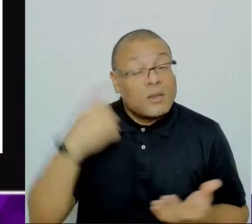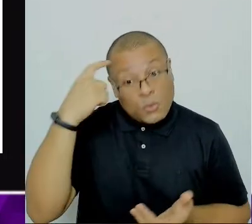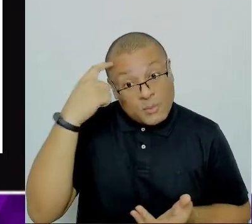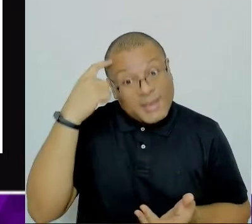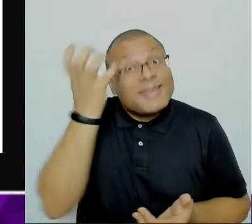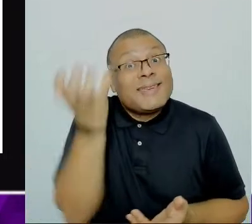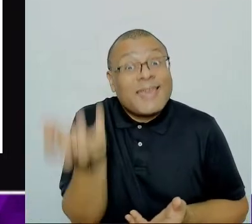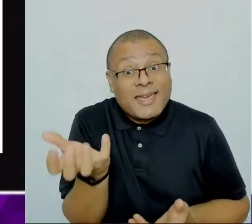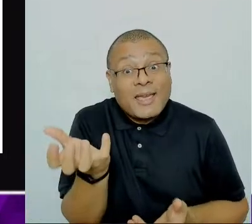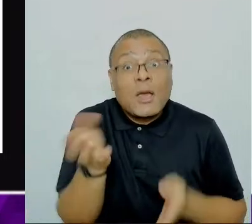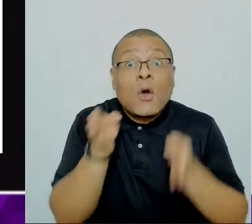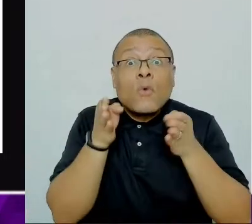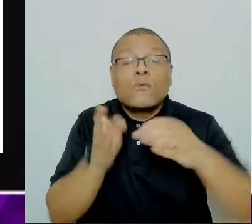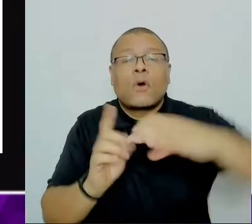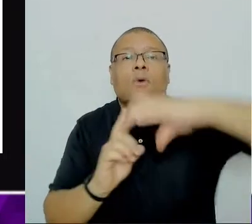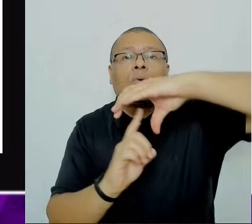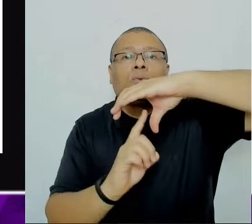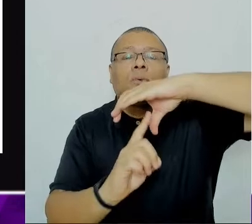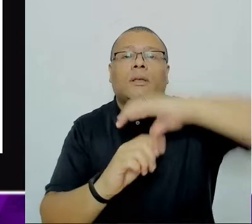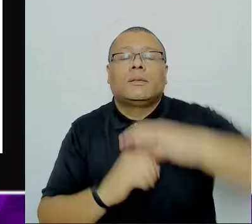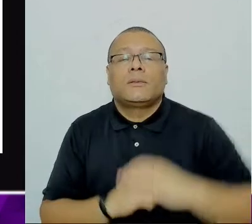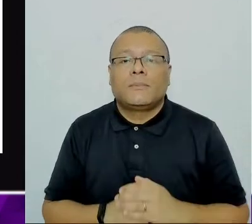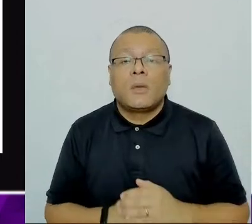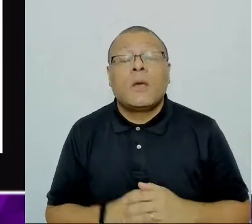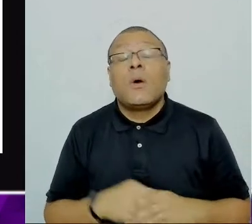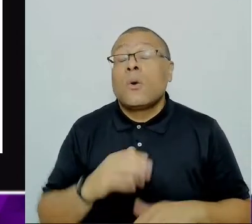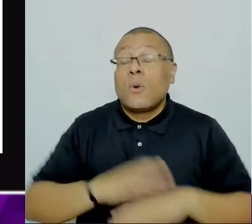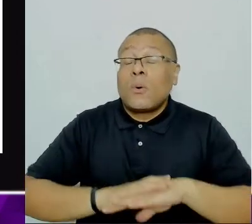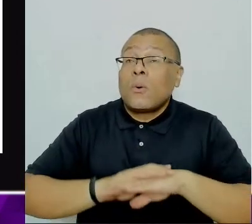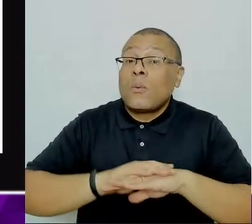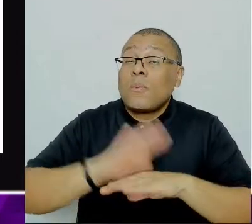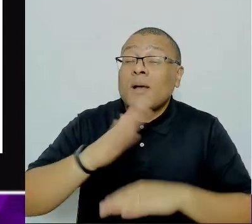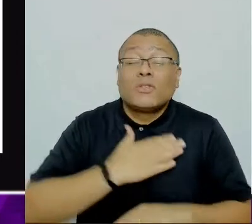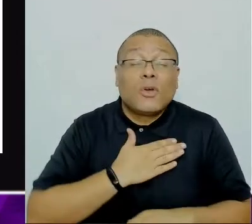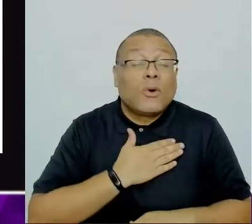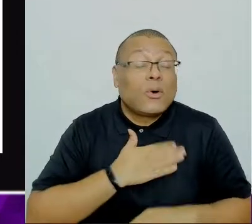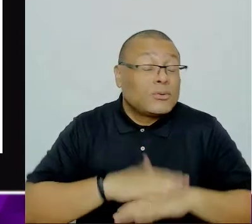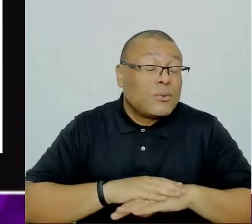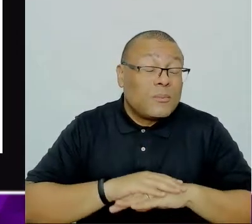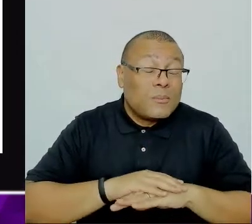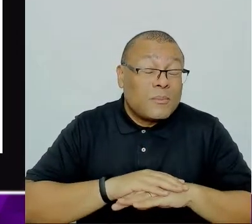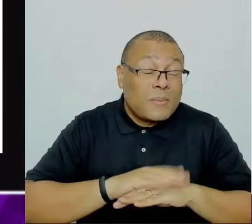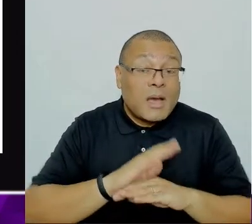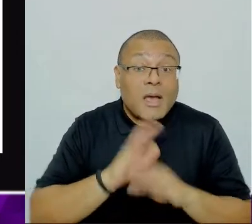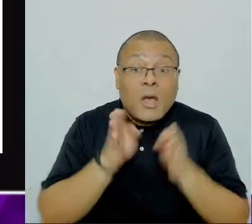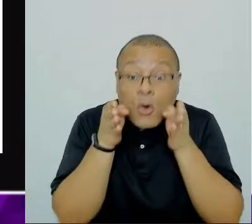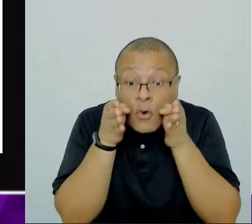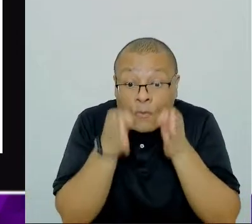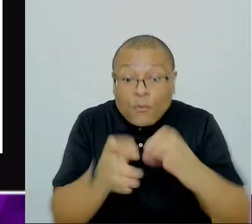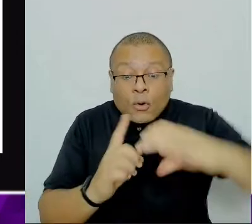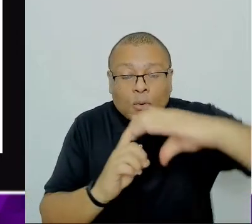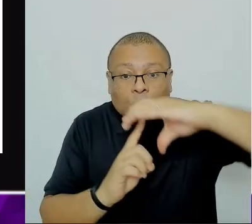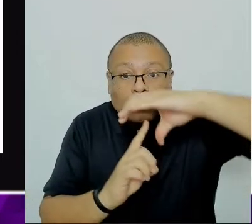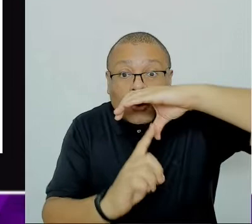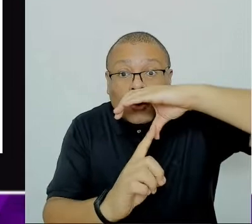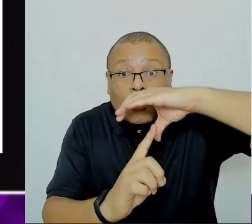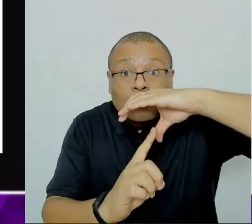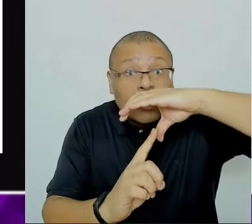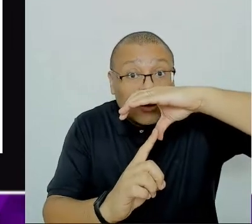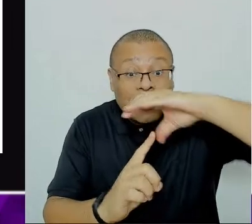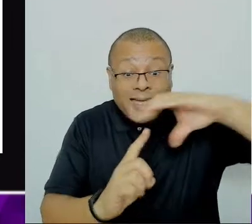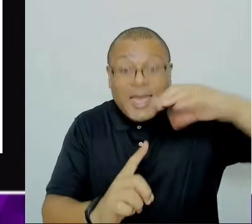seja centrado no cliente. Ou até mais do que isso, eu gosto de falar muito isso, né? Não é centrado no cliente, é centrado do